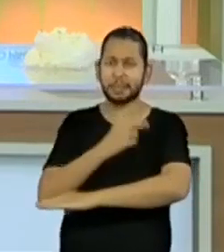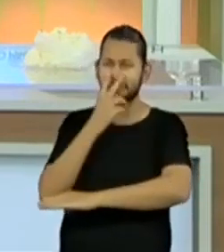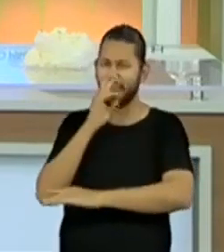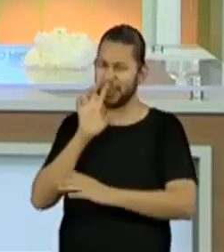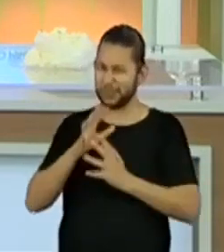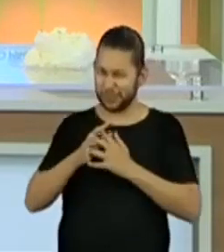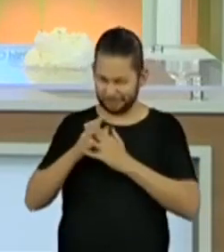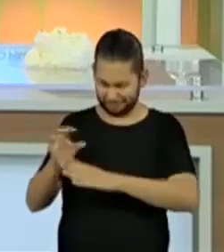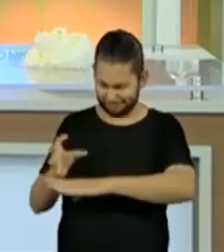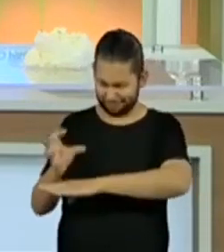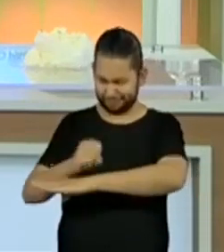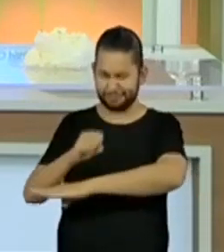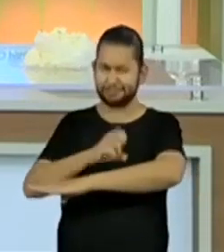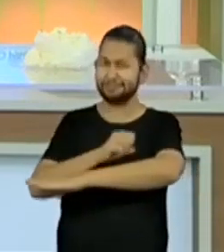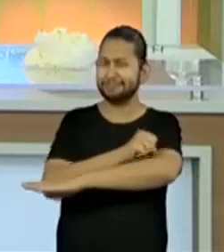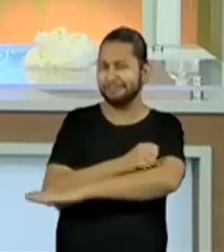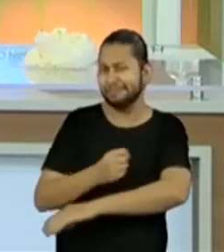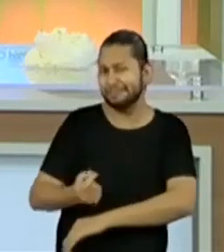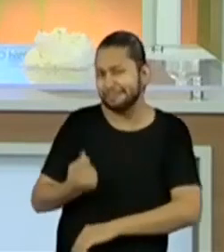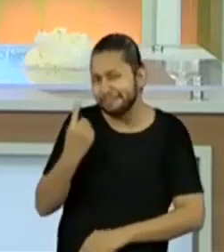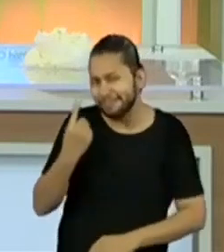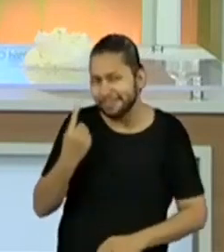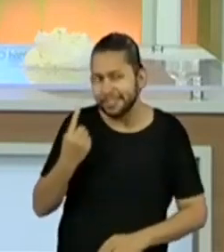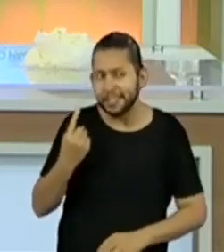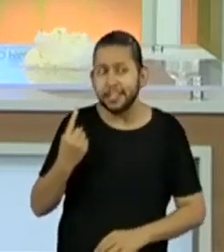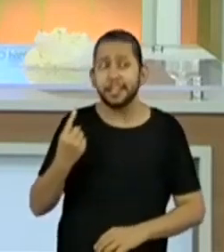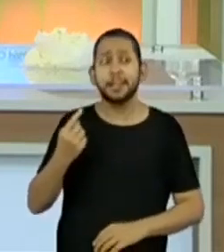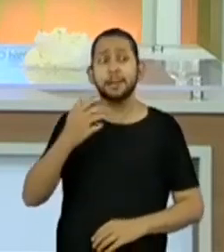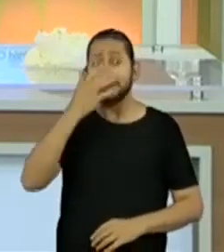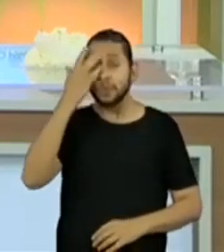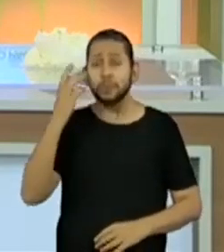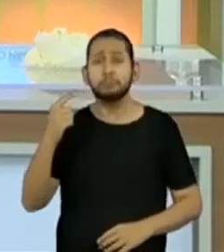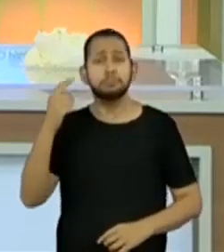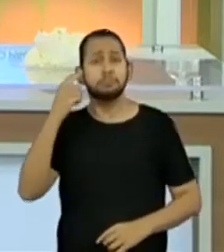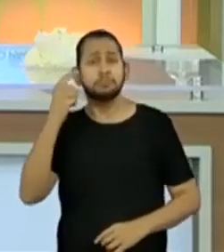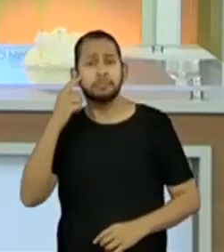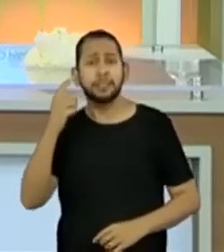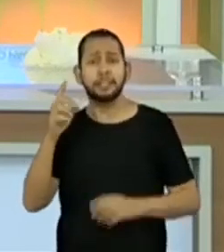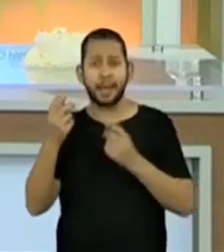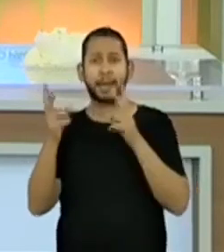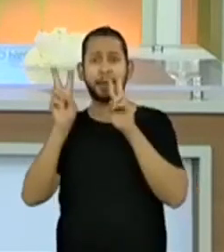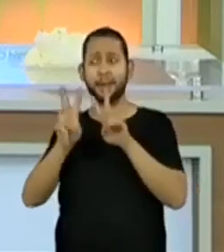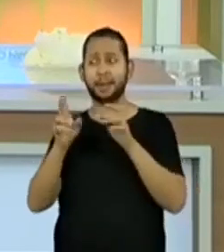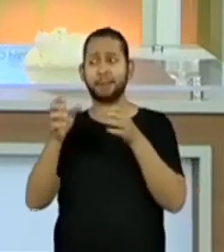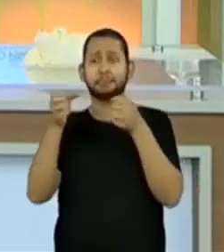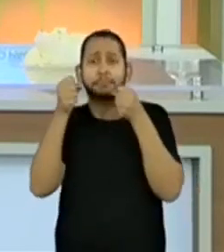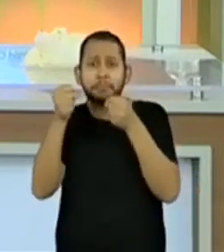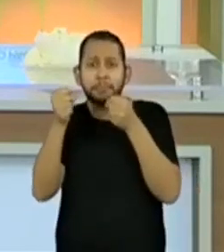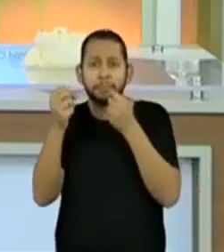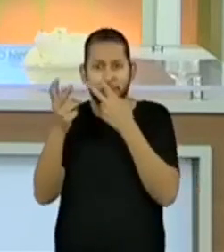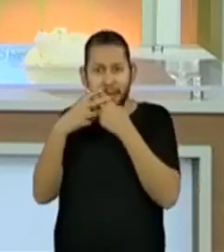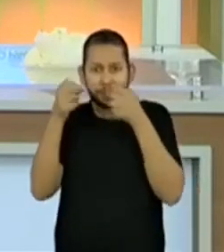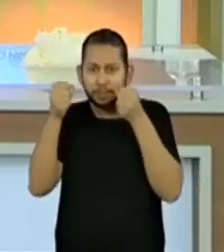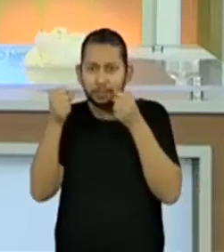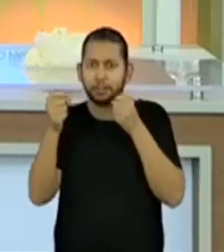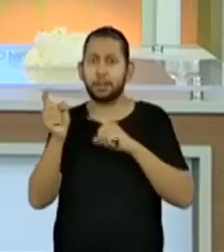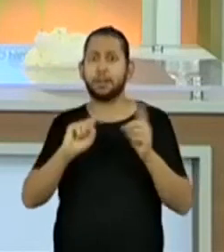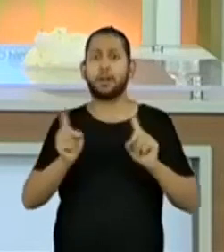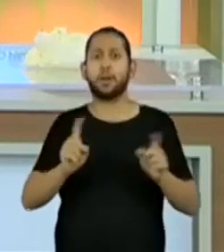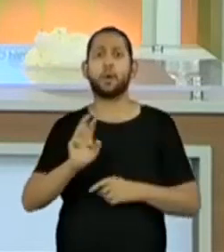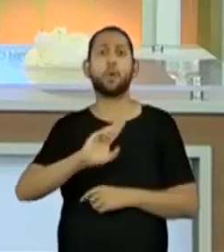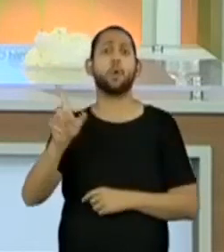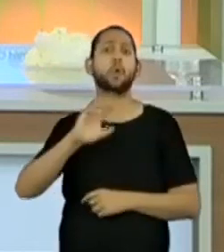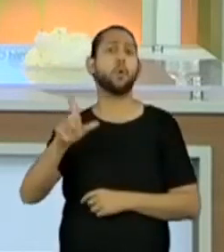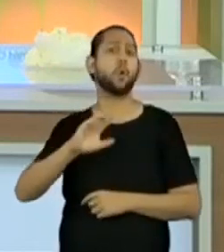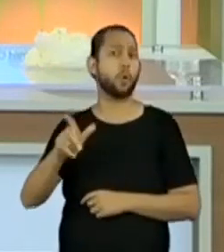complicado, né? E quem está achando aí que cadeia é onde fica o preso? Não, aqui cadeia é outro sentido e vocês vão